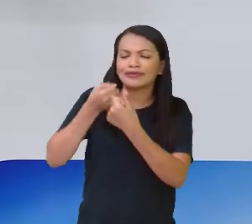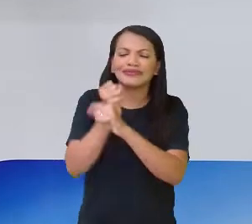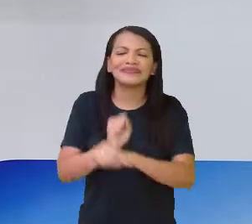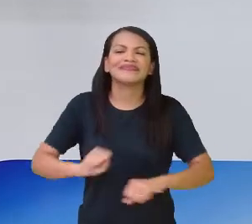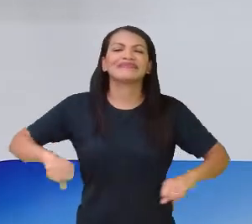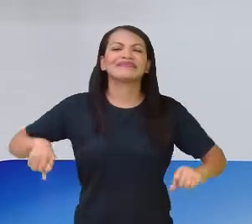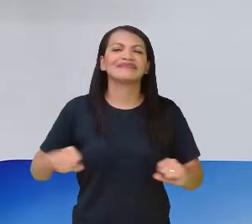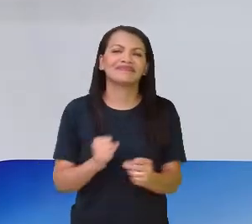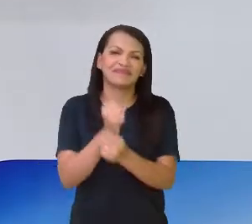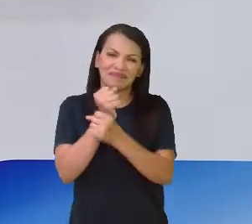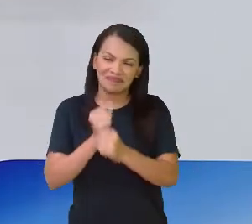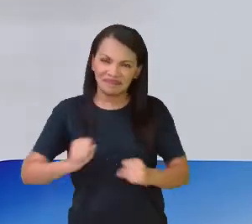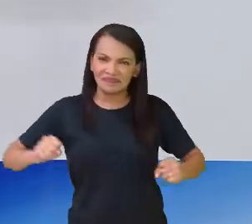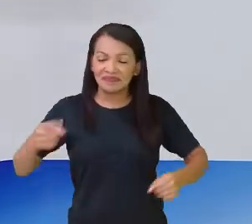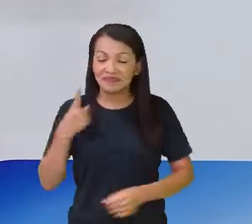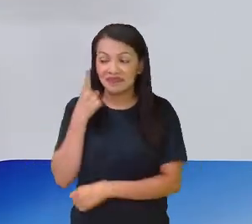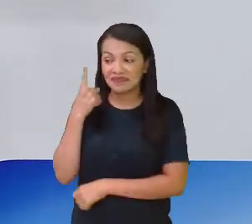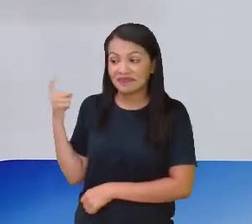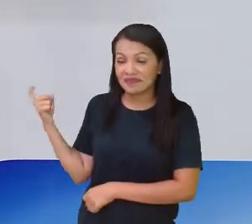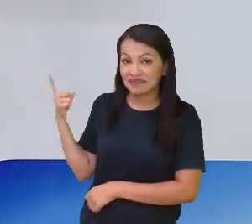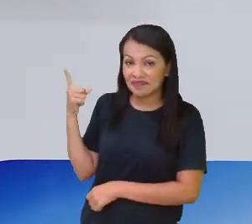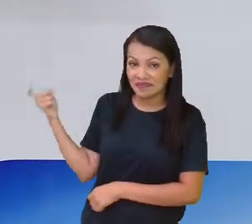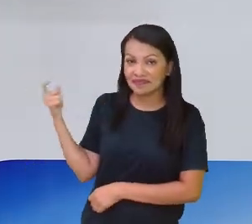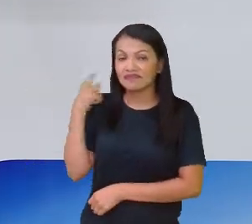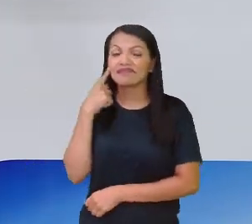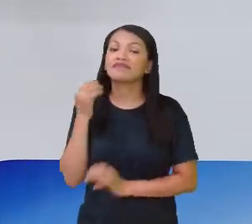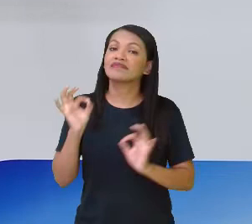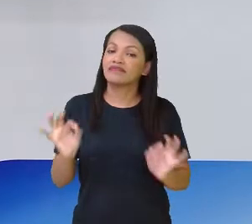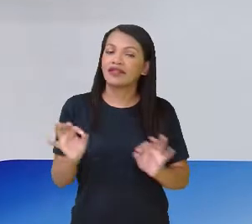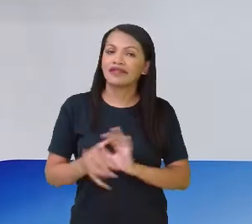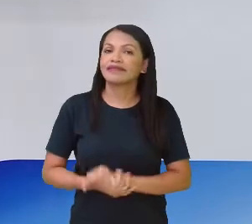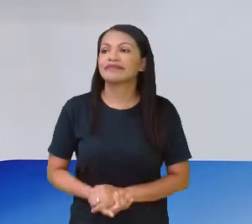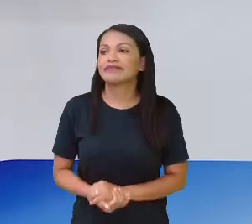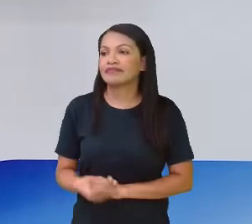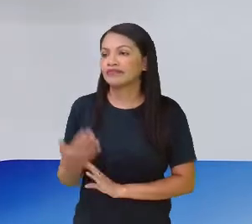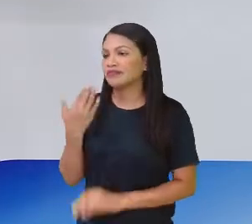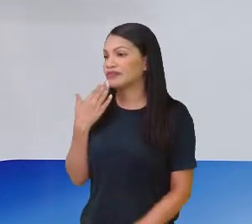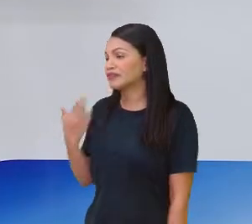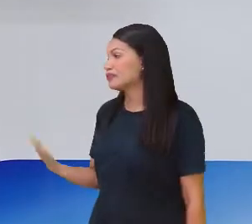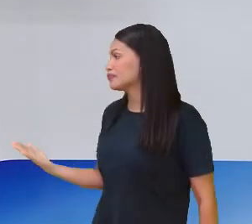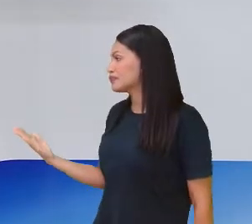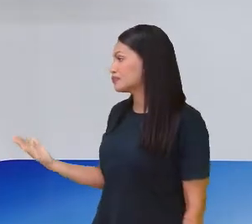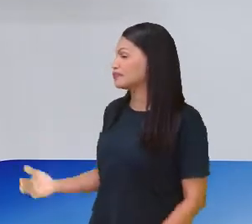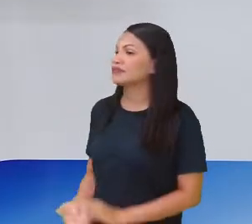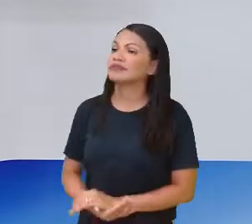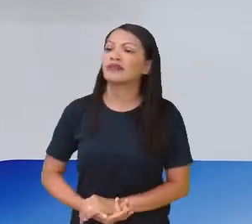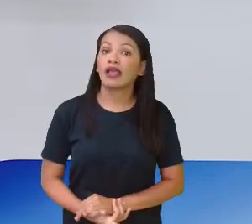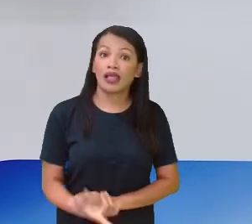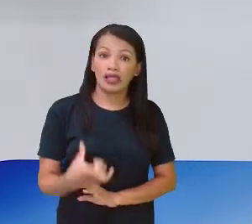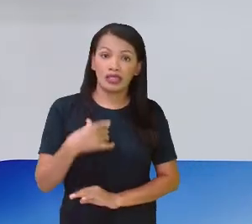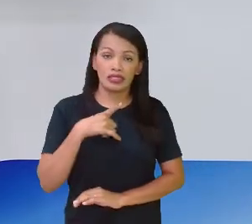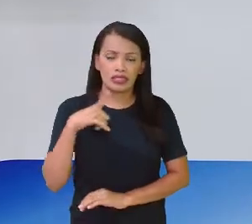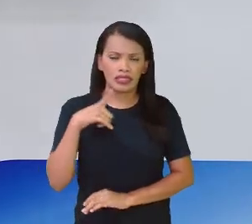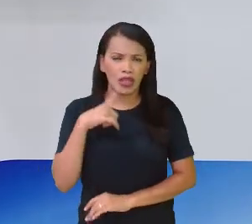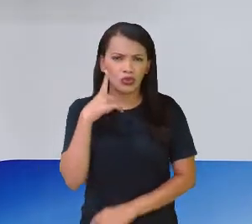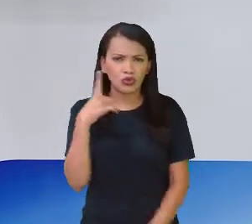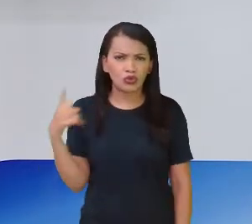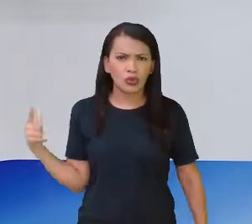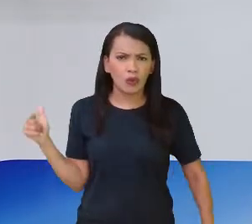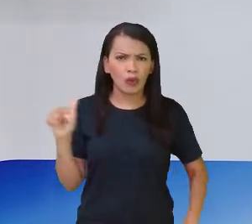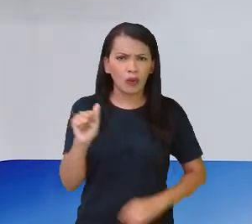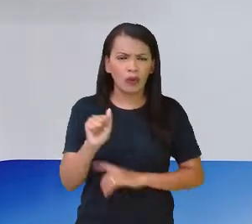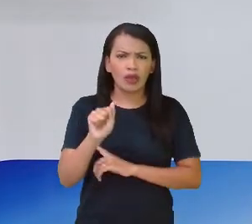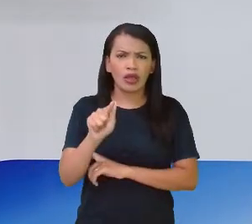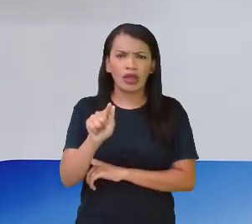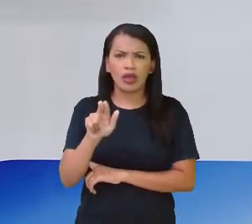som grave, aquele que a gente escuta são as alfaias. Tem um som mais agudo, que é esse daqui, que é